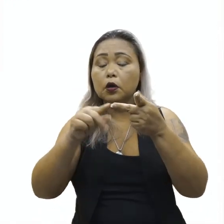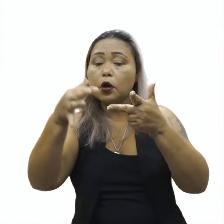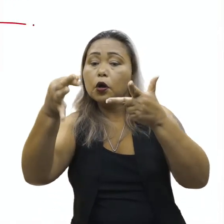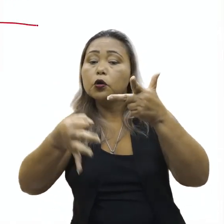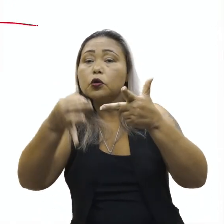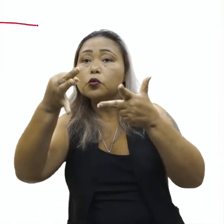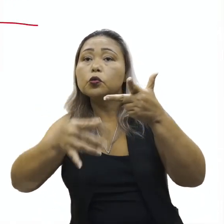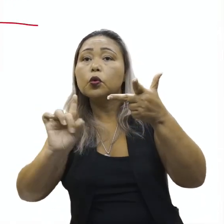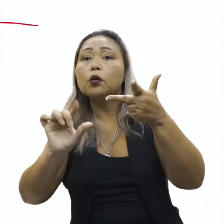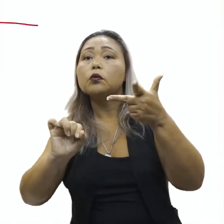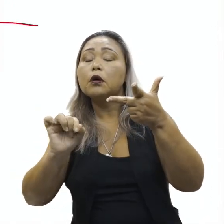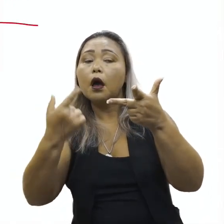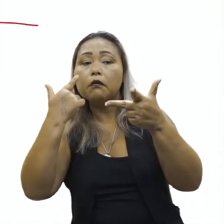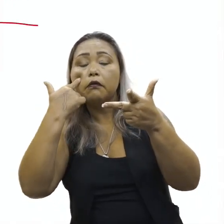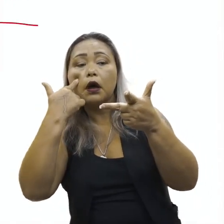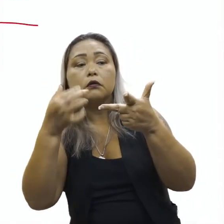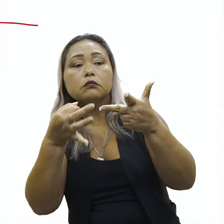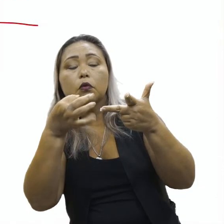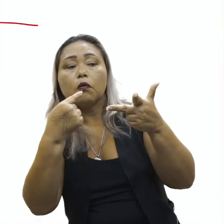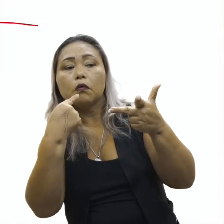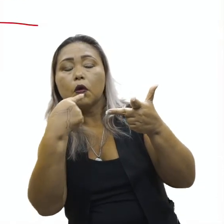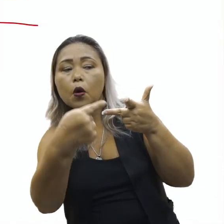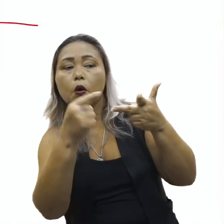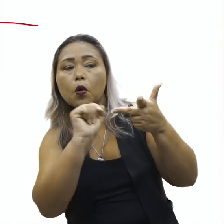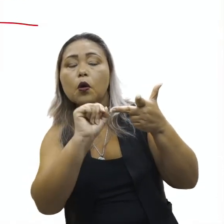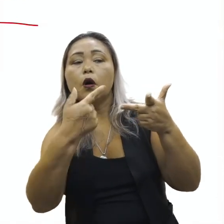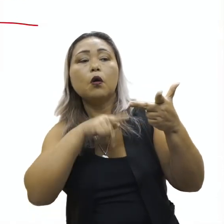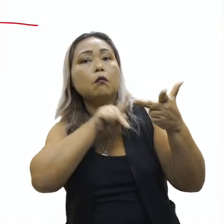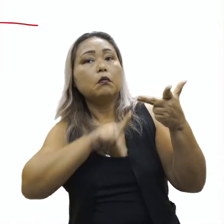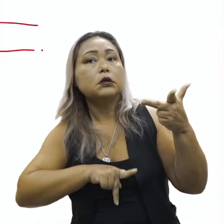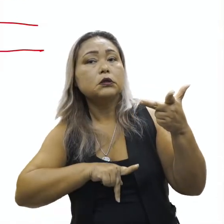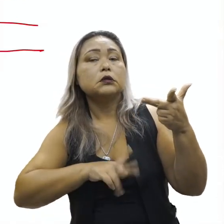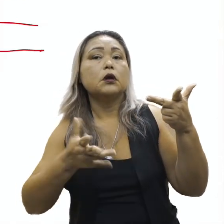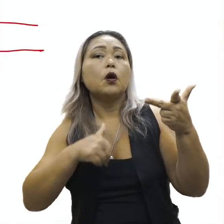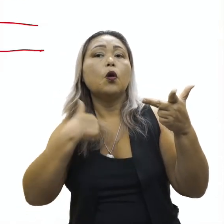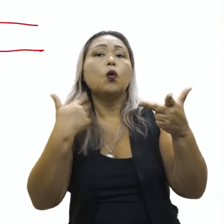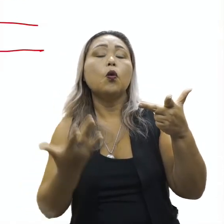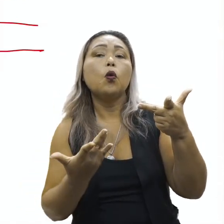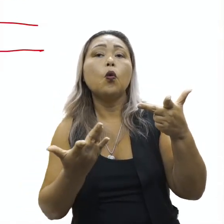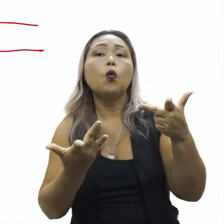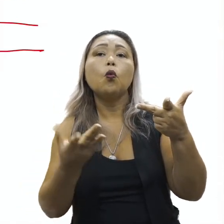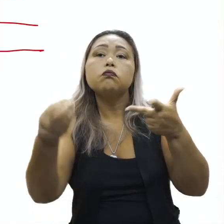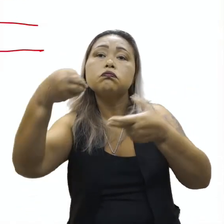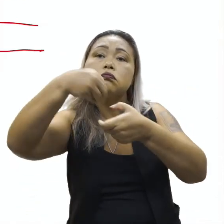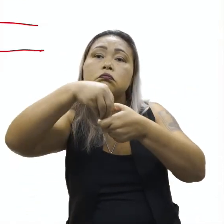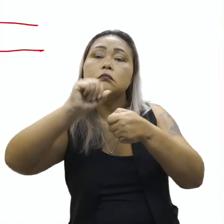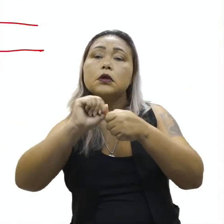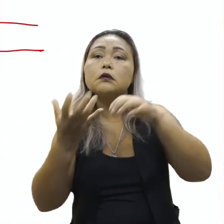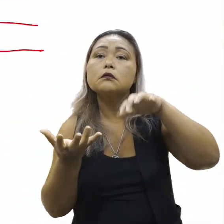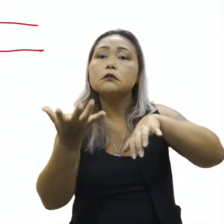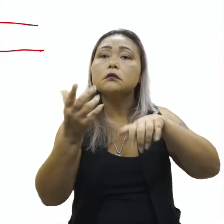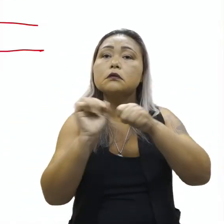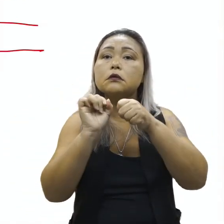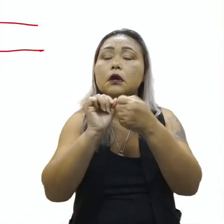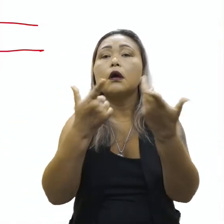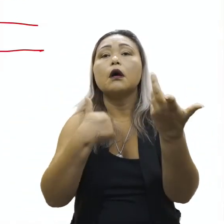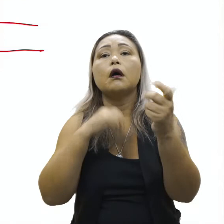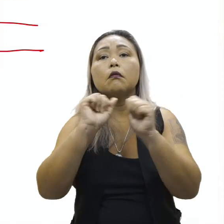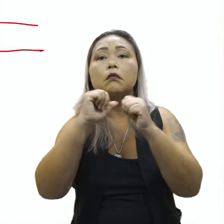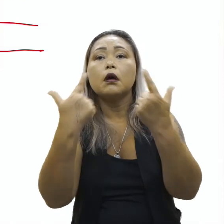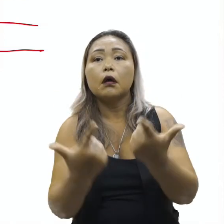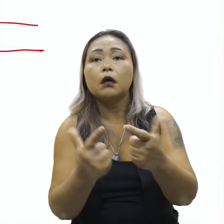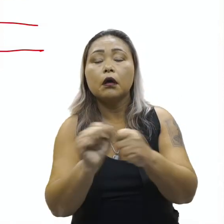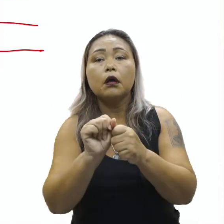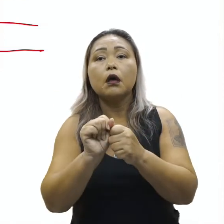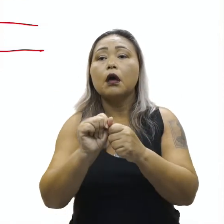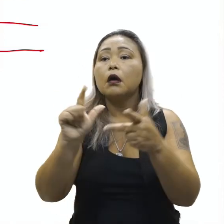as autoridades, como o Presidente da República ou os próprios membros da Assembleia. O Judiciário, ele, toda a parte de leis,